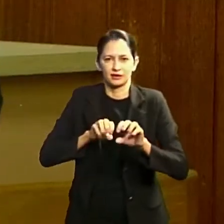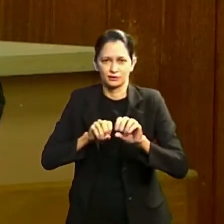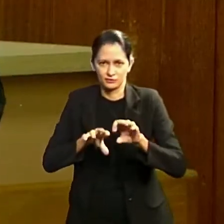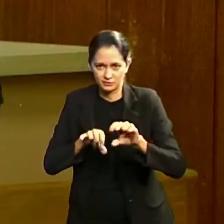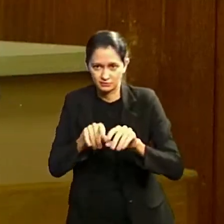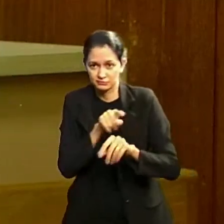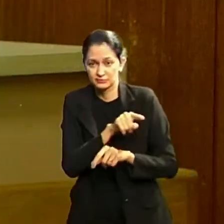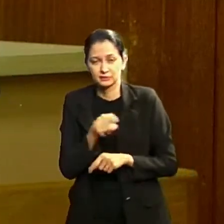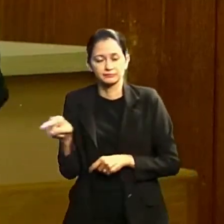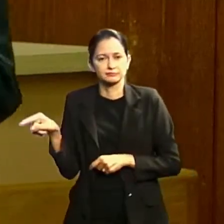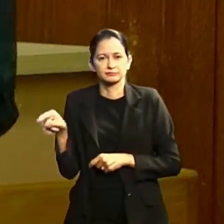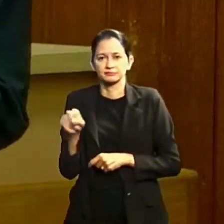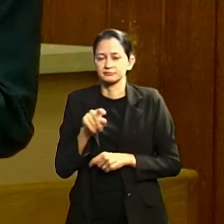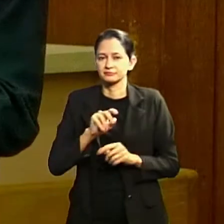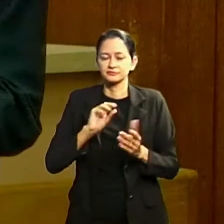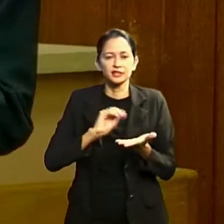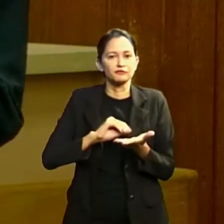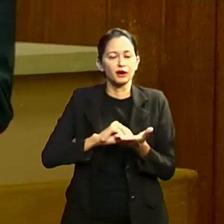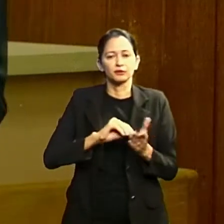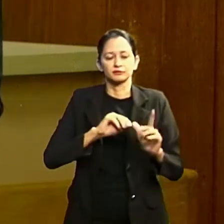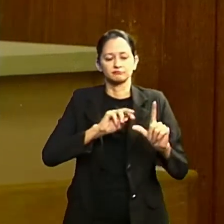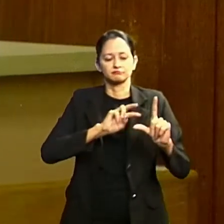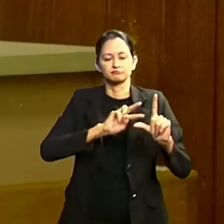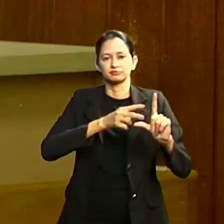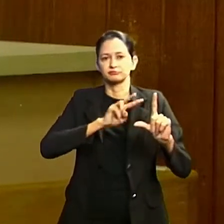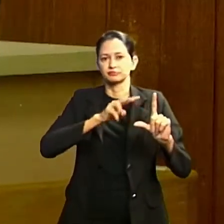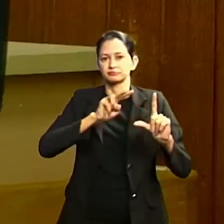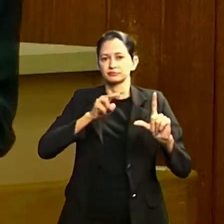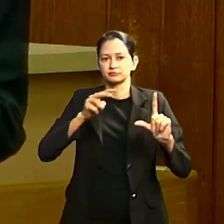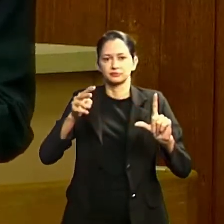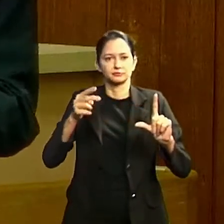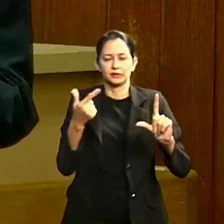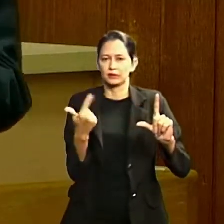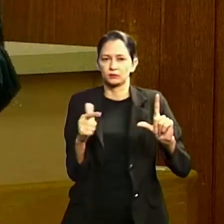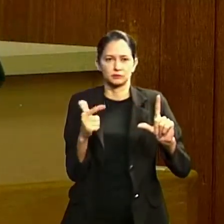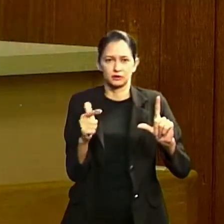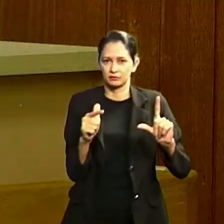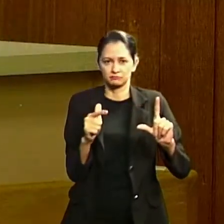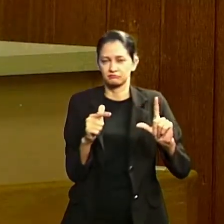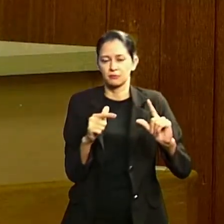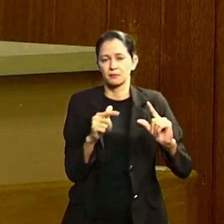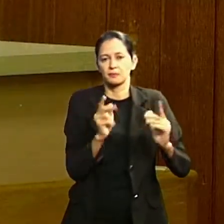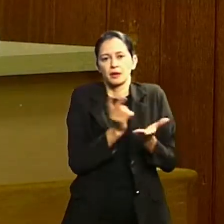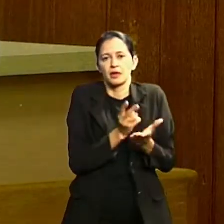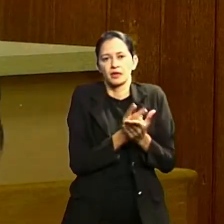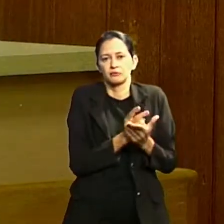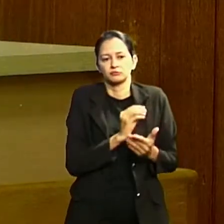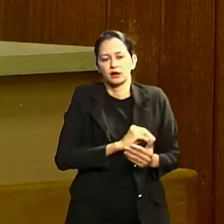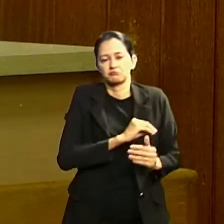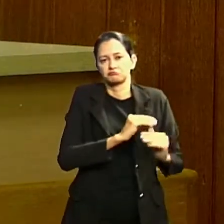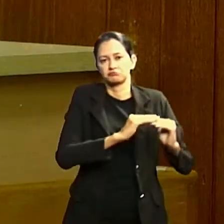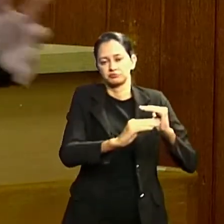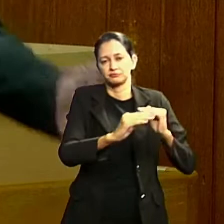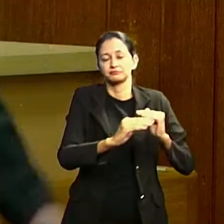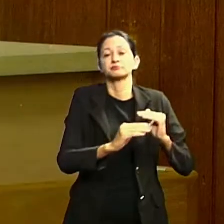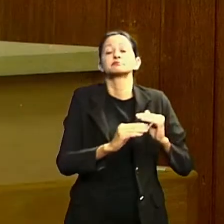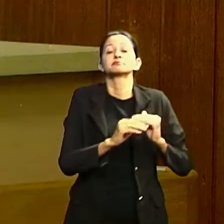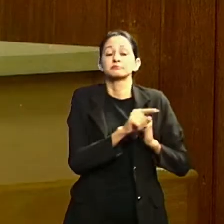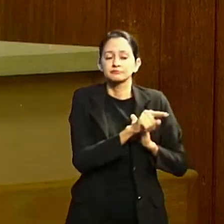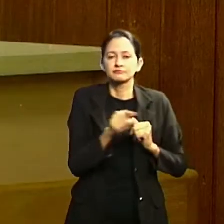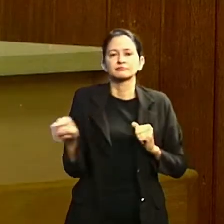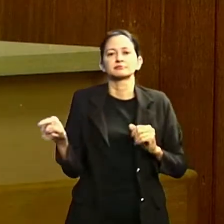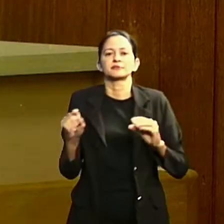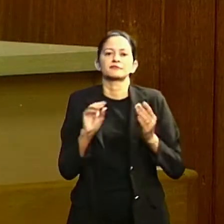senhoras e senhores, quem sustenta o funcionamento da cidade é desrespeitado, não